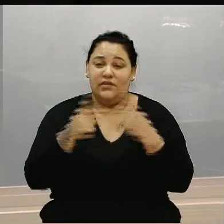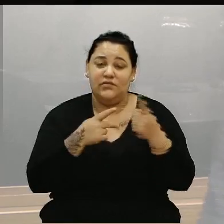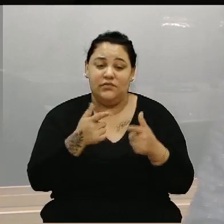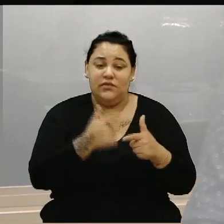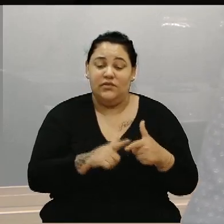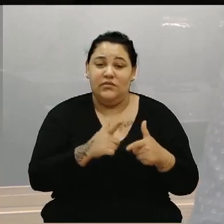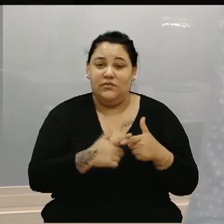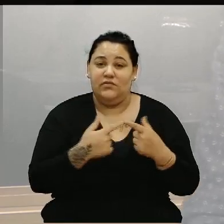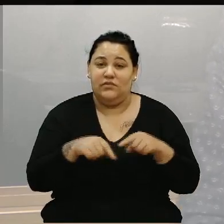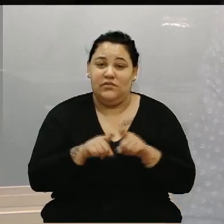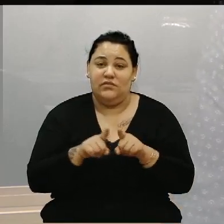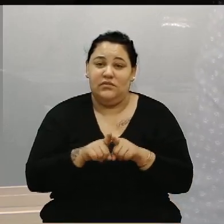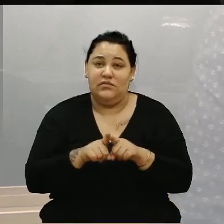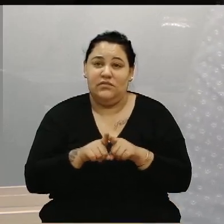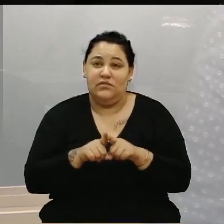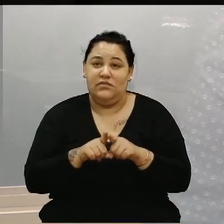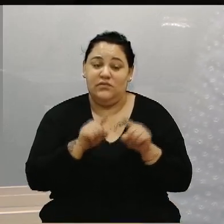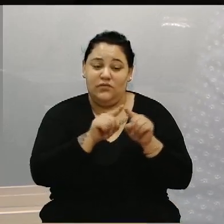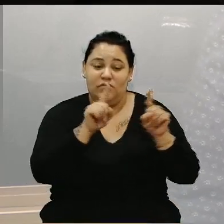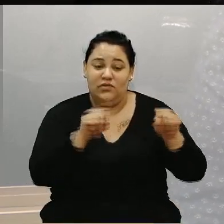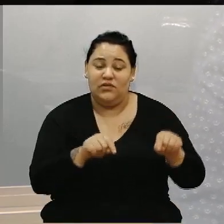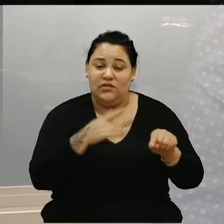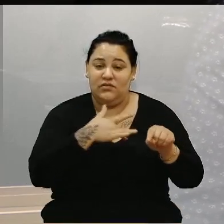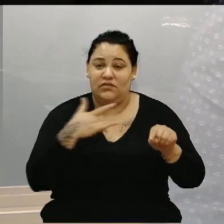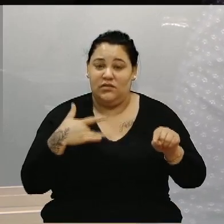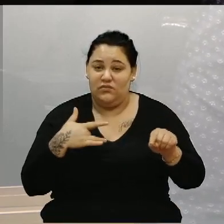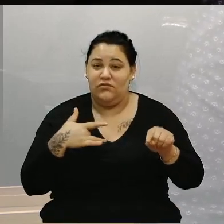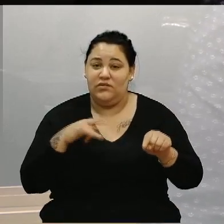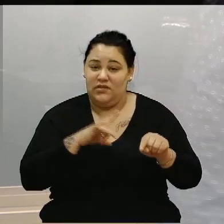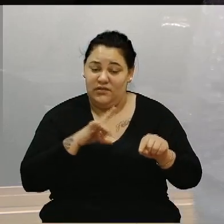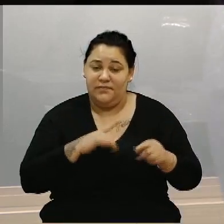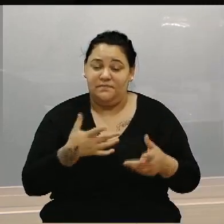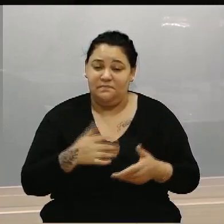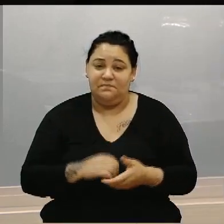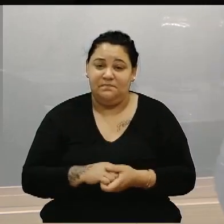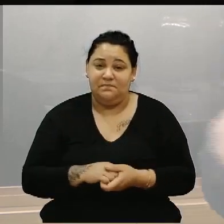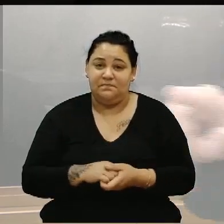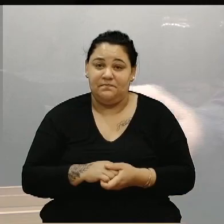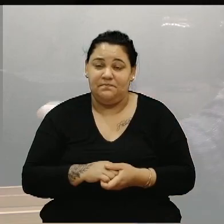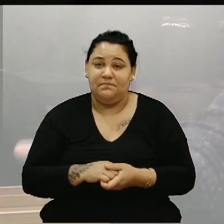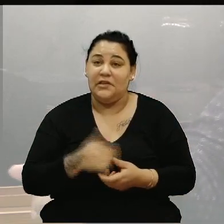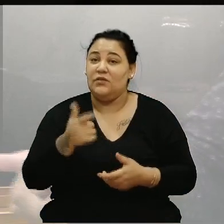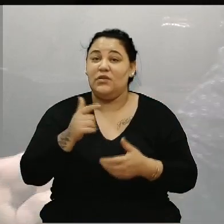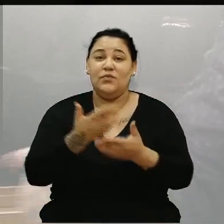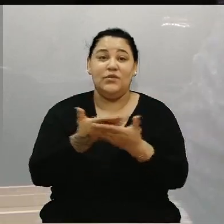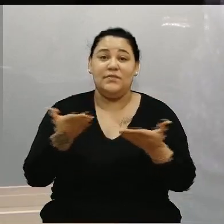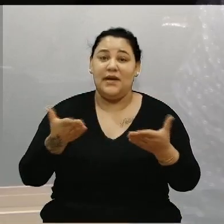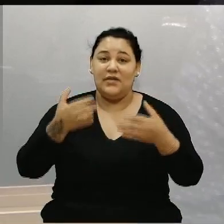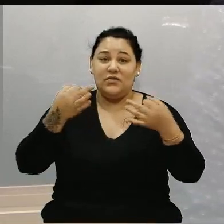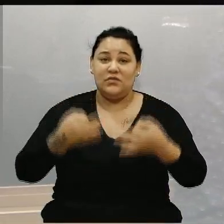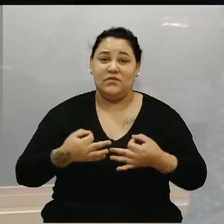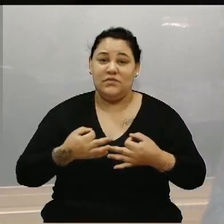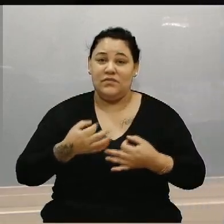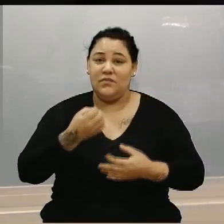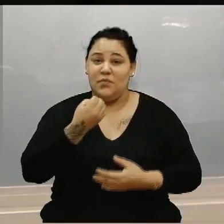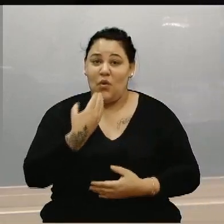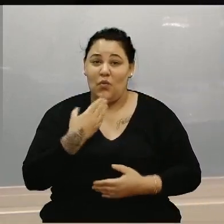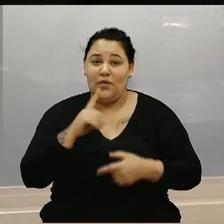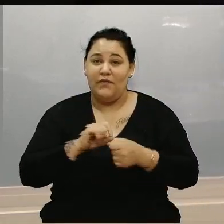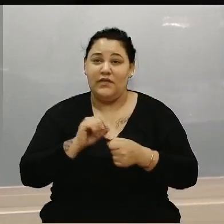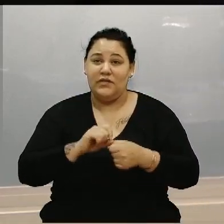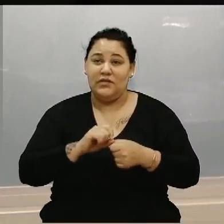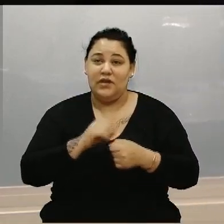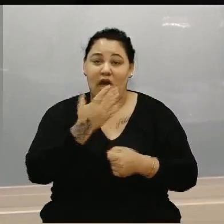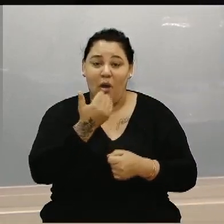agências comunitárias de saúde têm, que é nem ter um espaço adequado para fazer seu almoço,